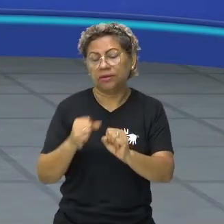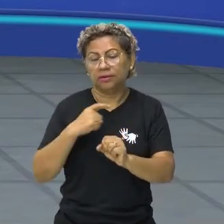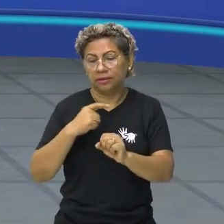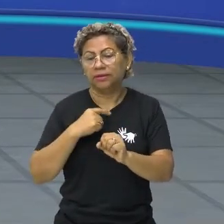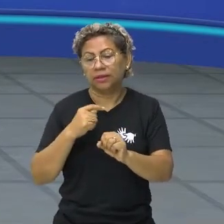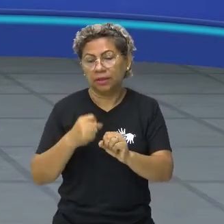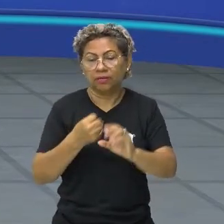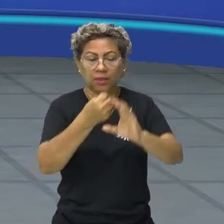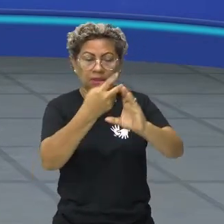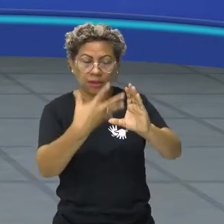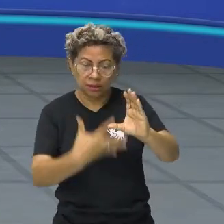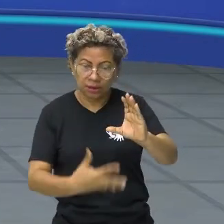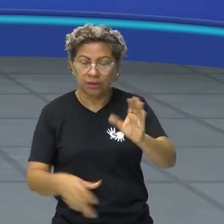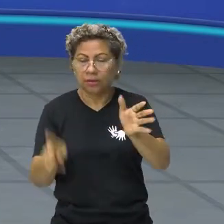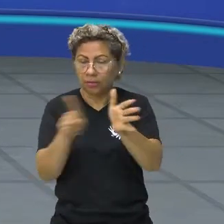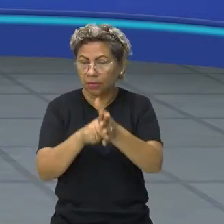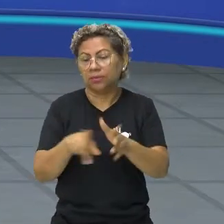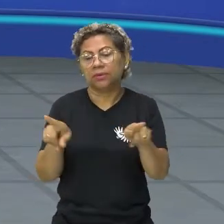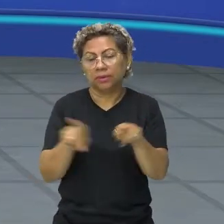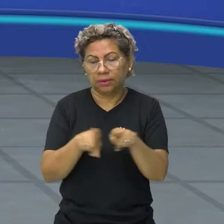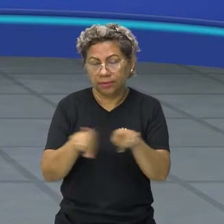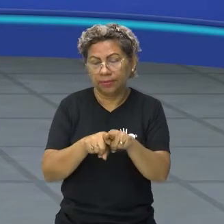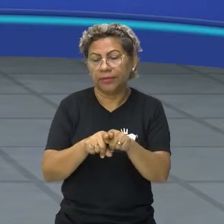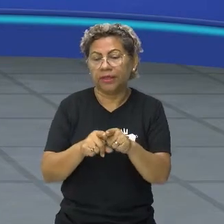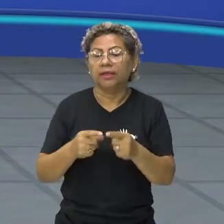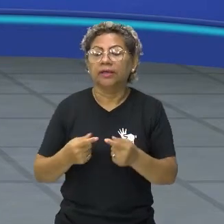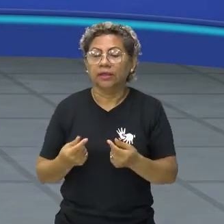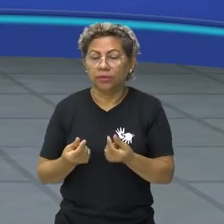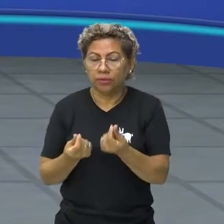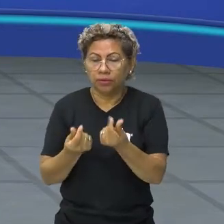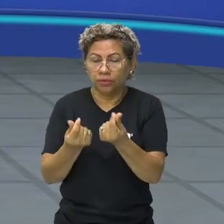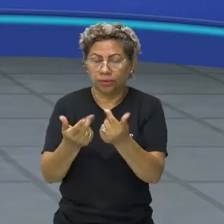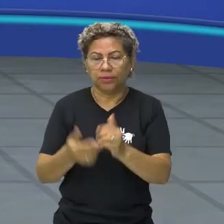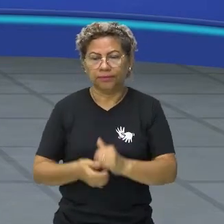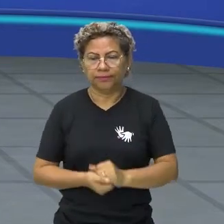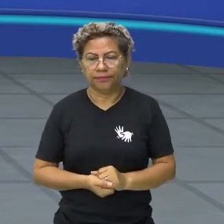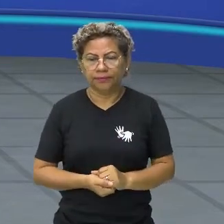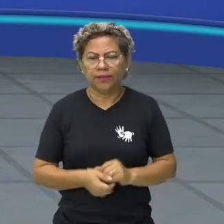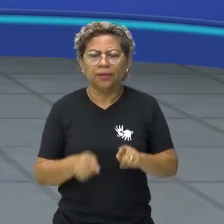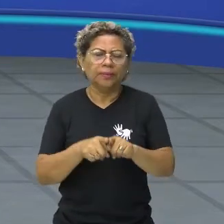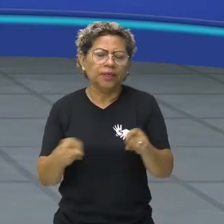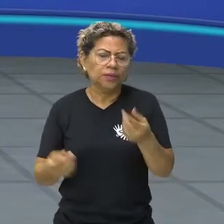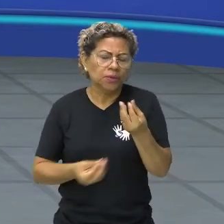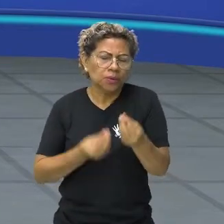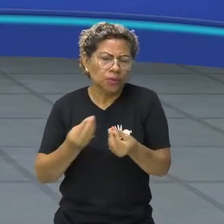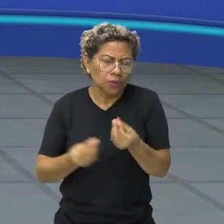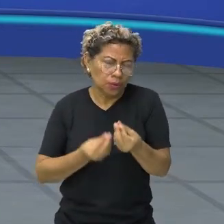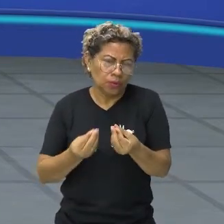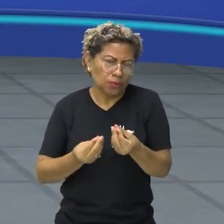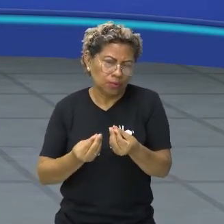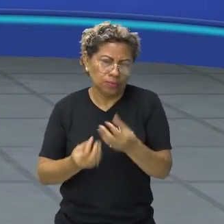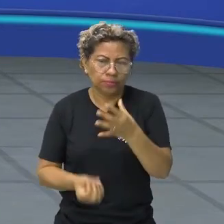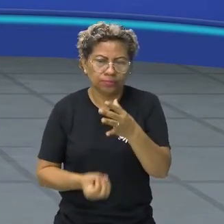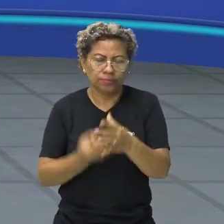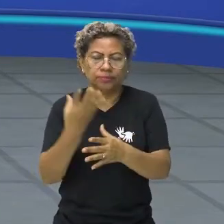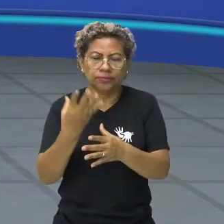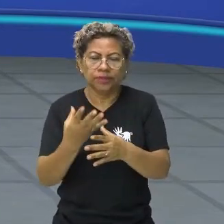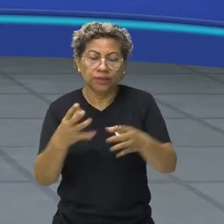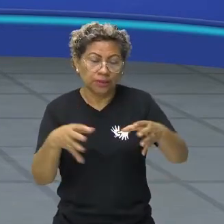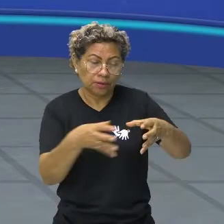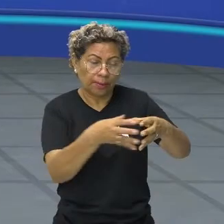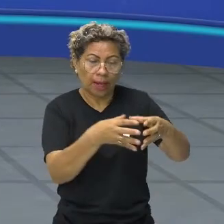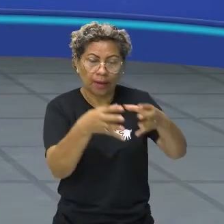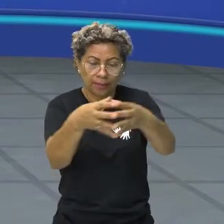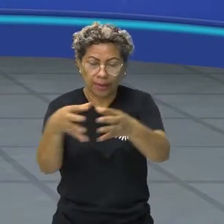da União Econômica e Monetária, tá? Mas como que teve aí todo esse surgimento, esse desenvolvimento dos blocos, né? A gente vai observar